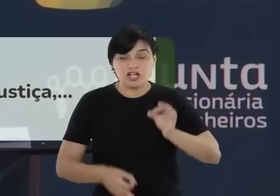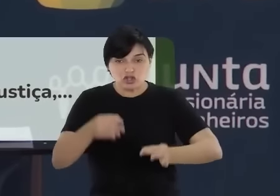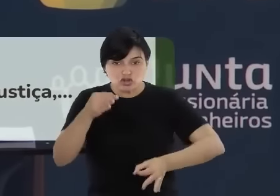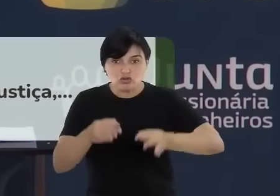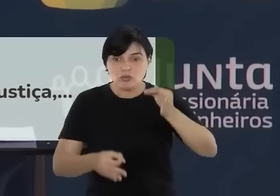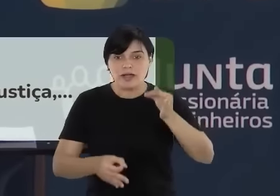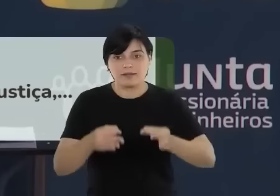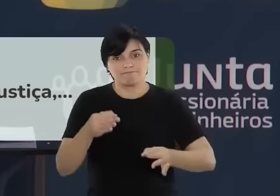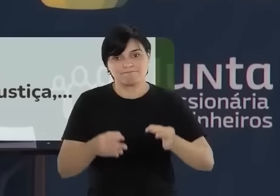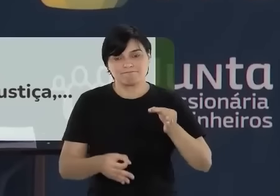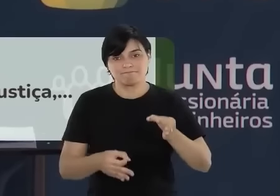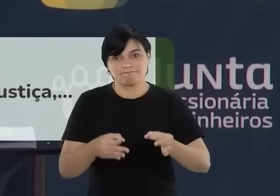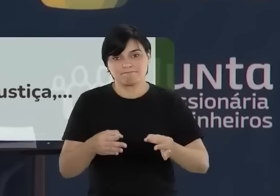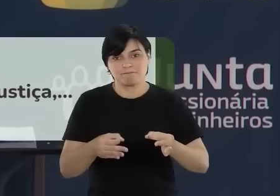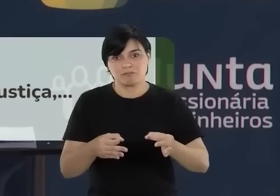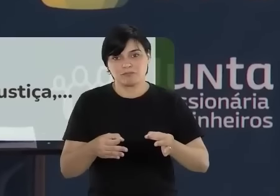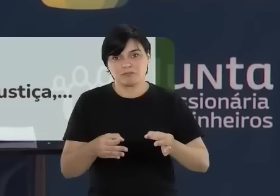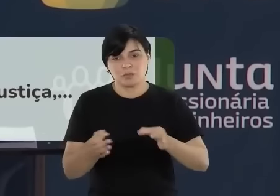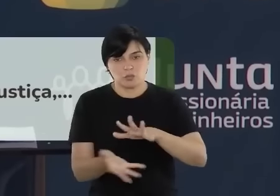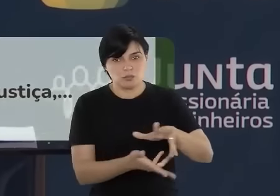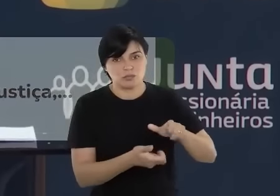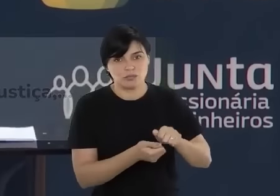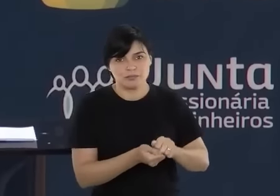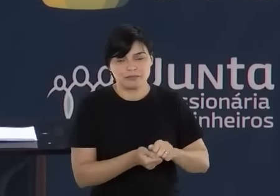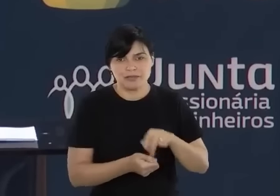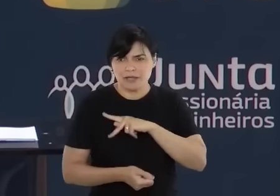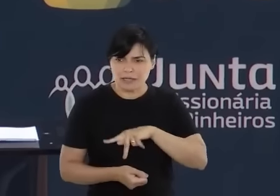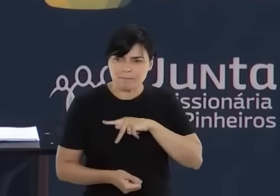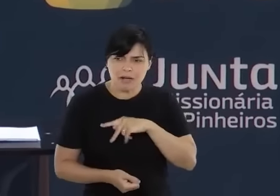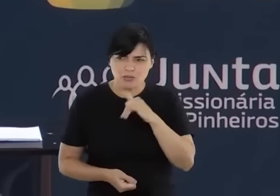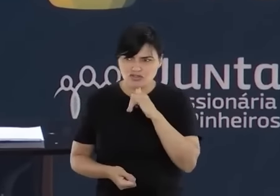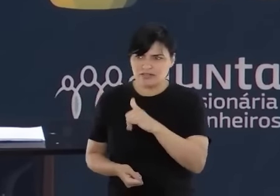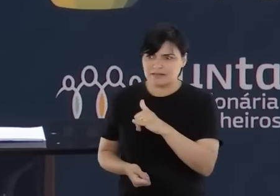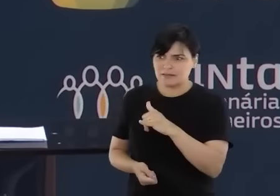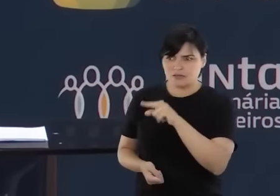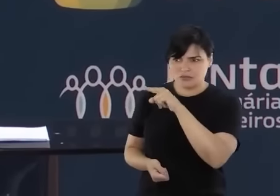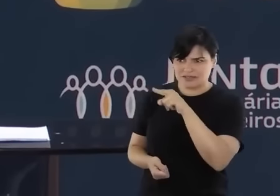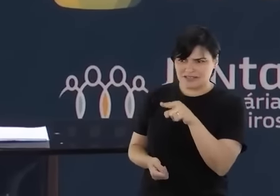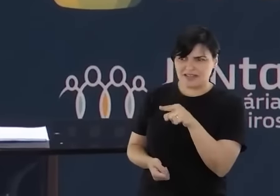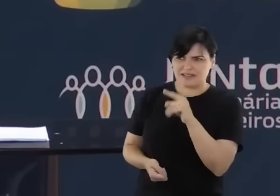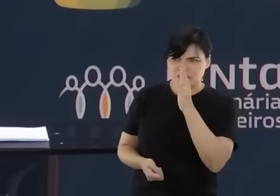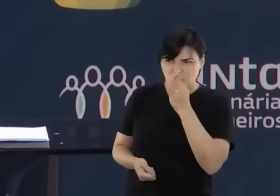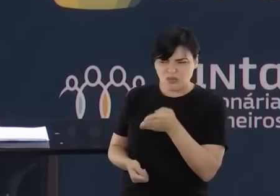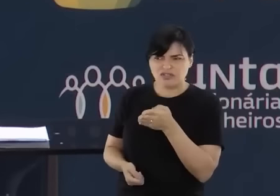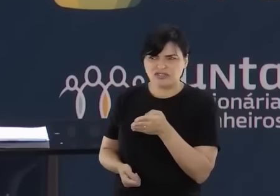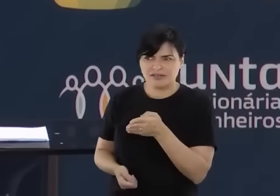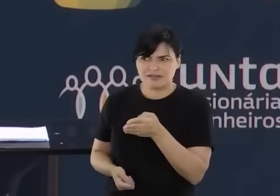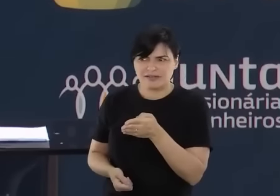Vocês estão mergulhados numa grande ignorância não ância filosófica não